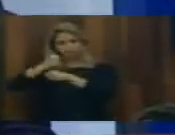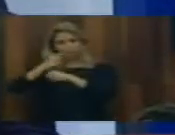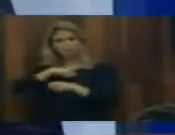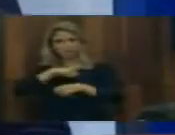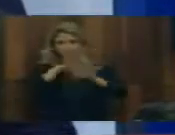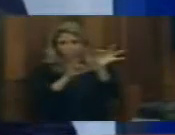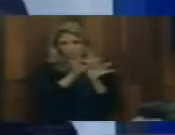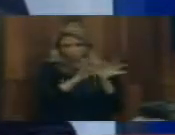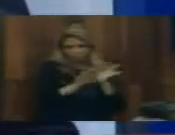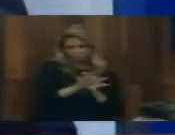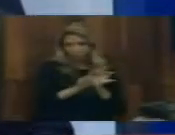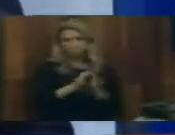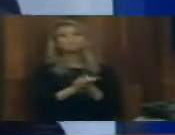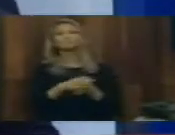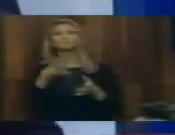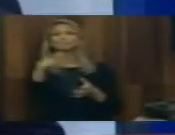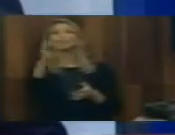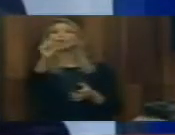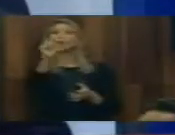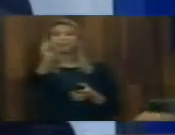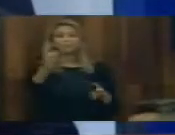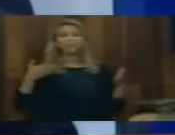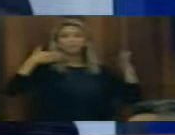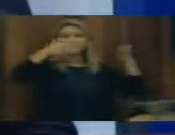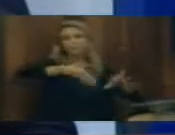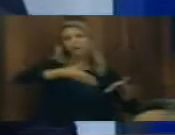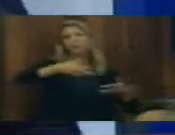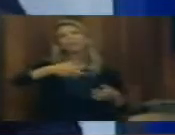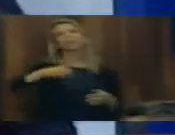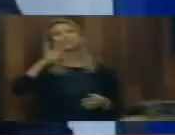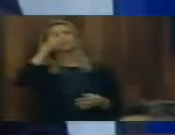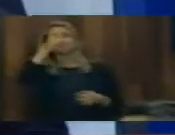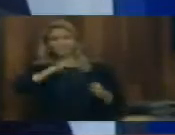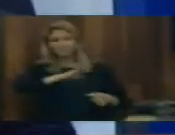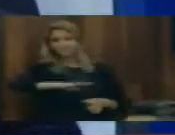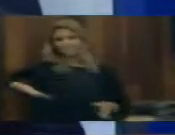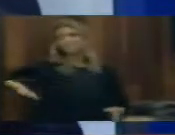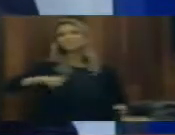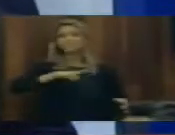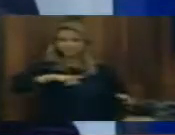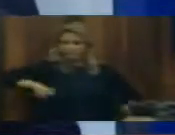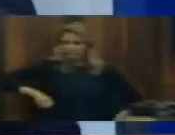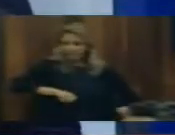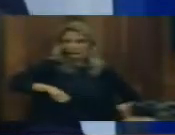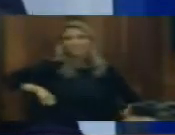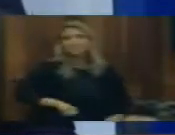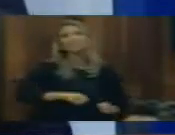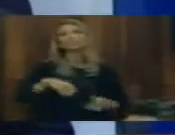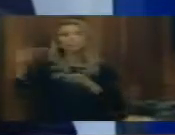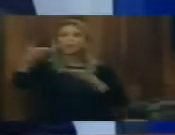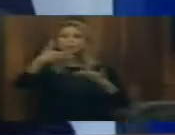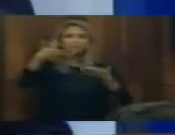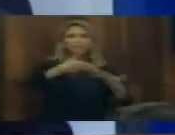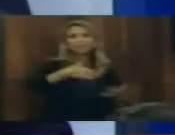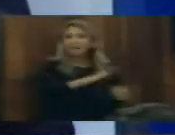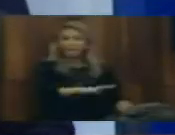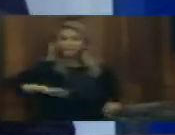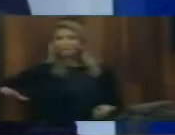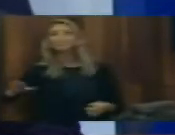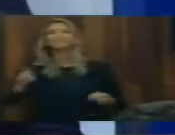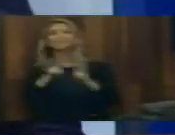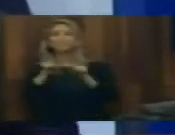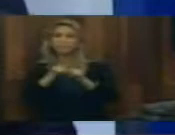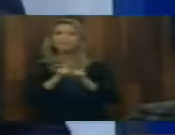abraça crianças cadeirantes da escola pública a participarem de provas de corrida. A gente pega a criança, leva para o evento e